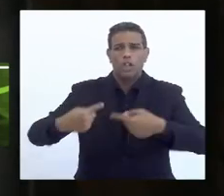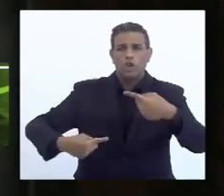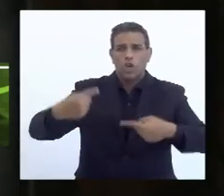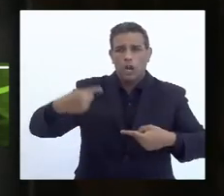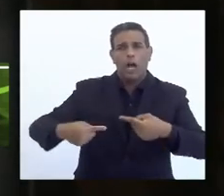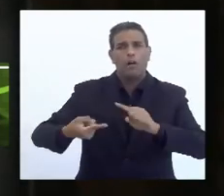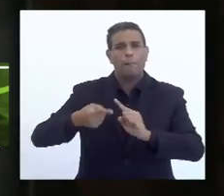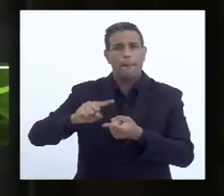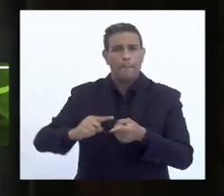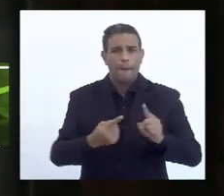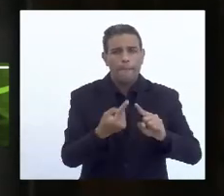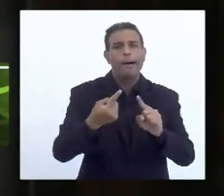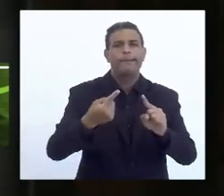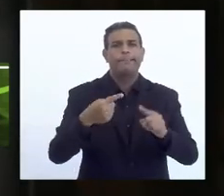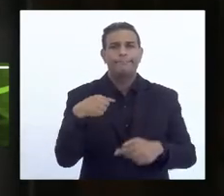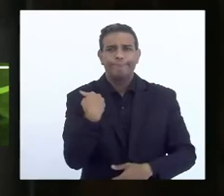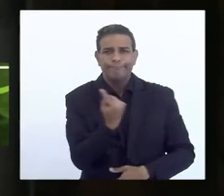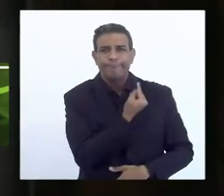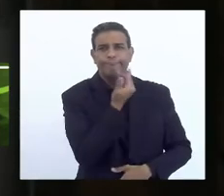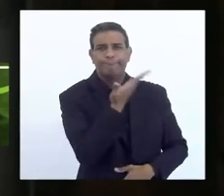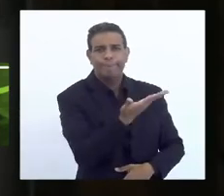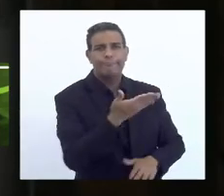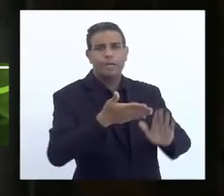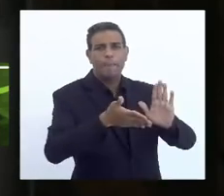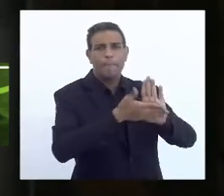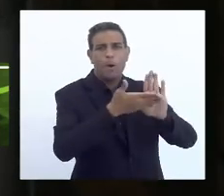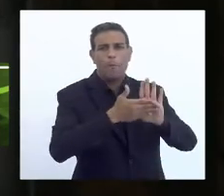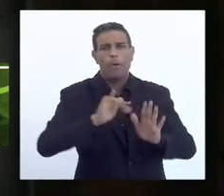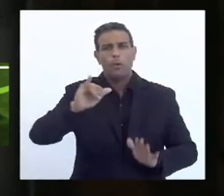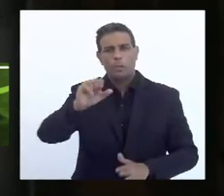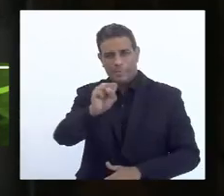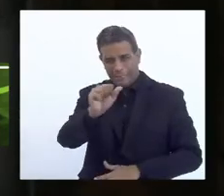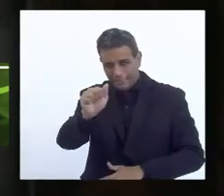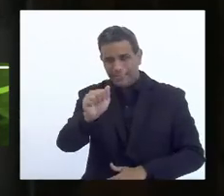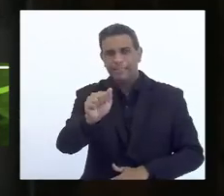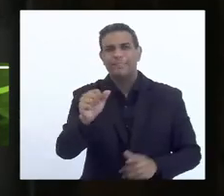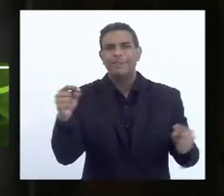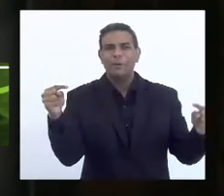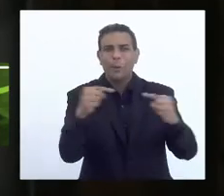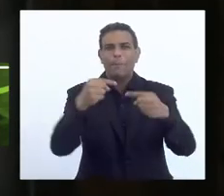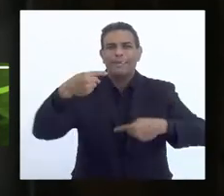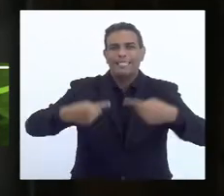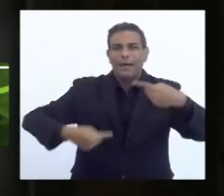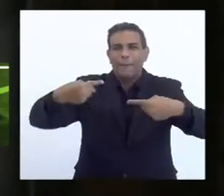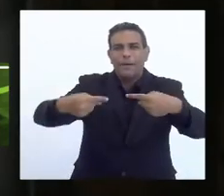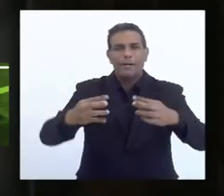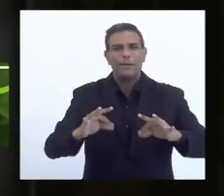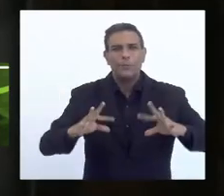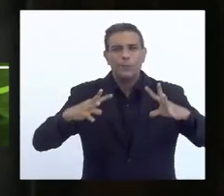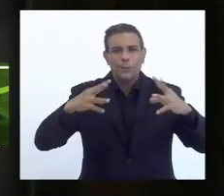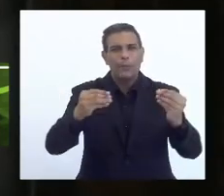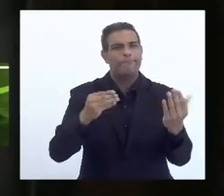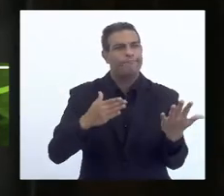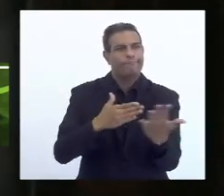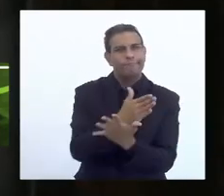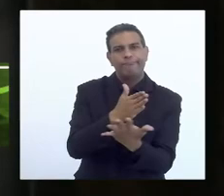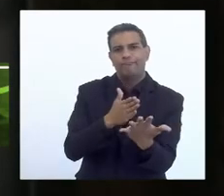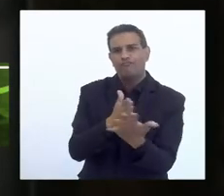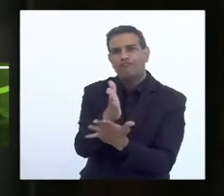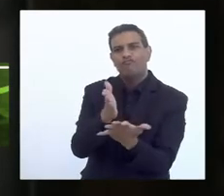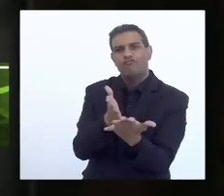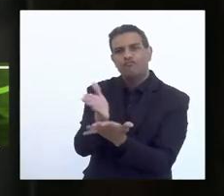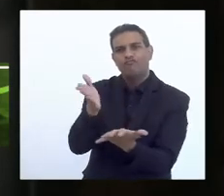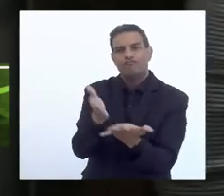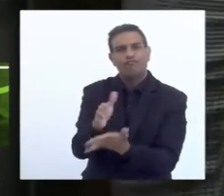foi proposto aqui pela Isa, desse debate em todos os estados, em todos